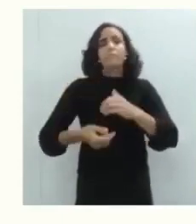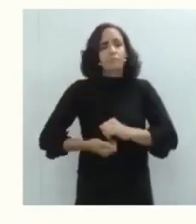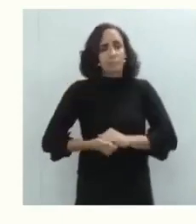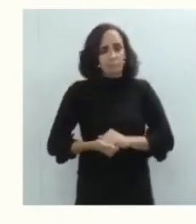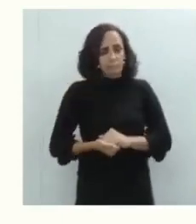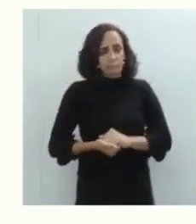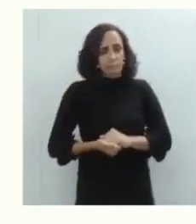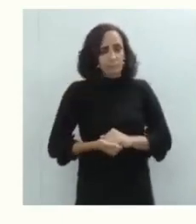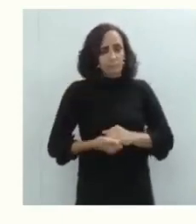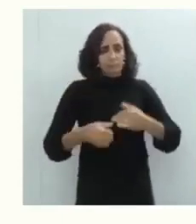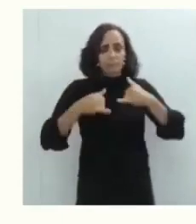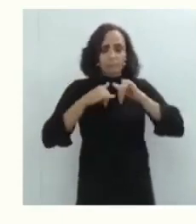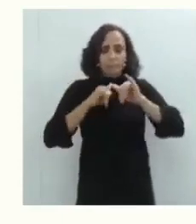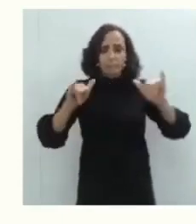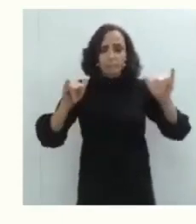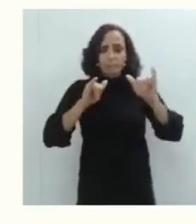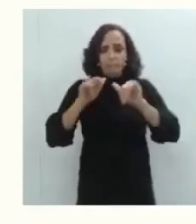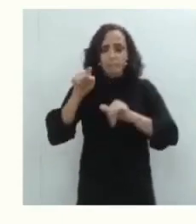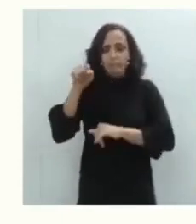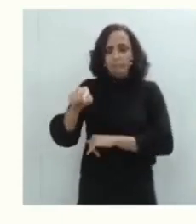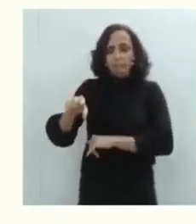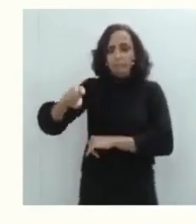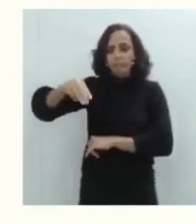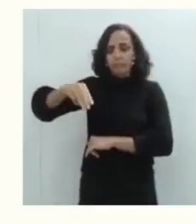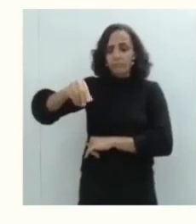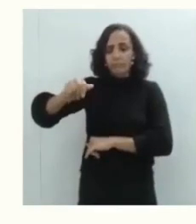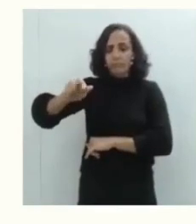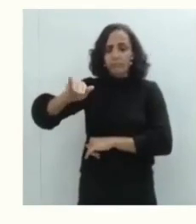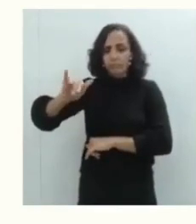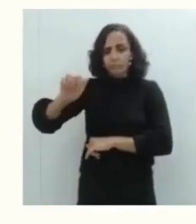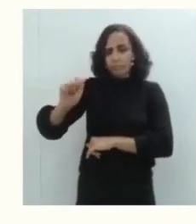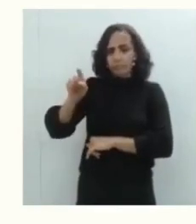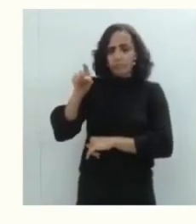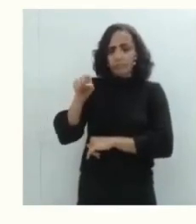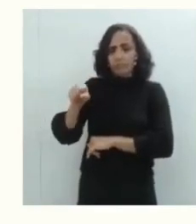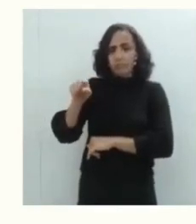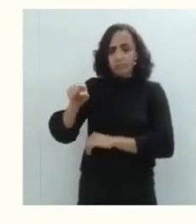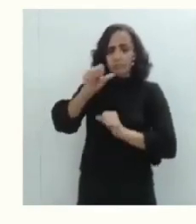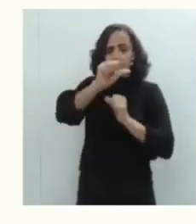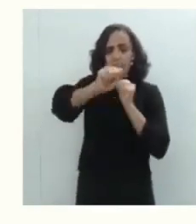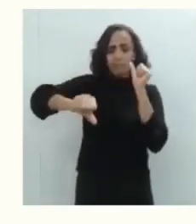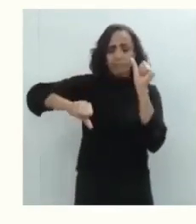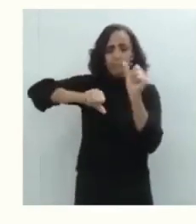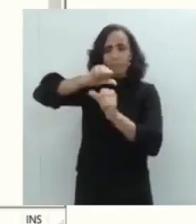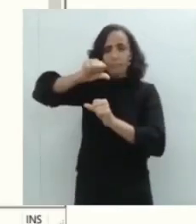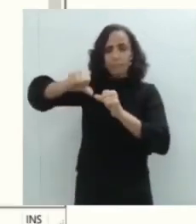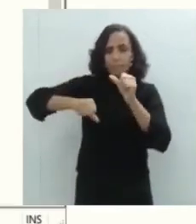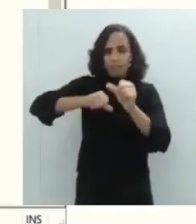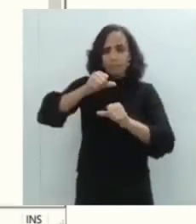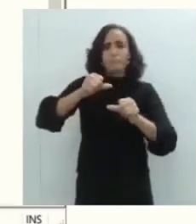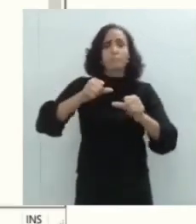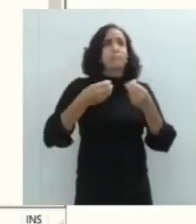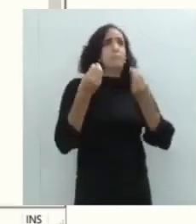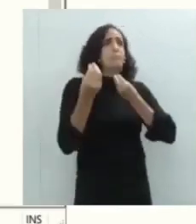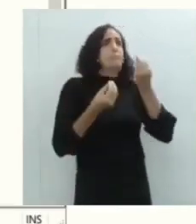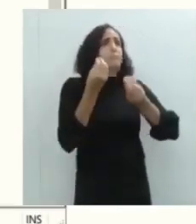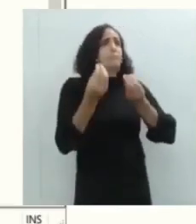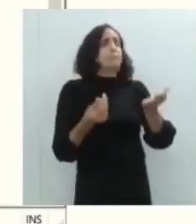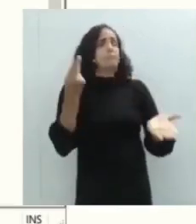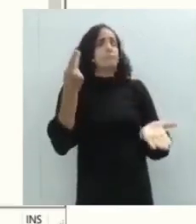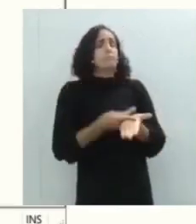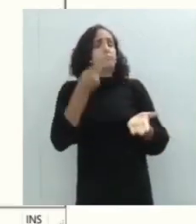certo? As informações de Maria vão ser removidas do banco de dados. Como é que isso